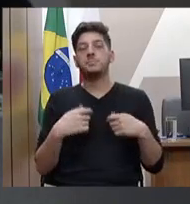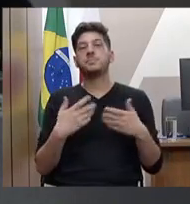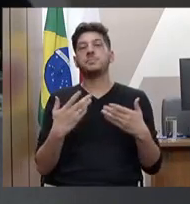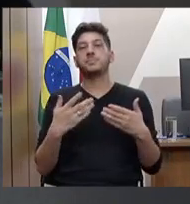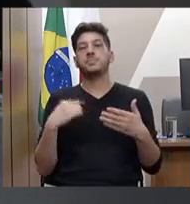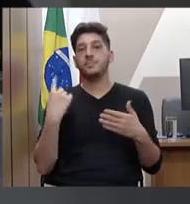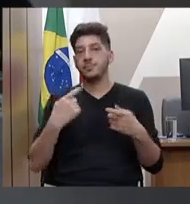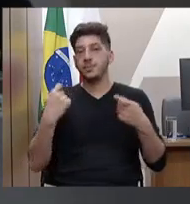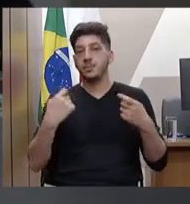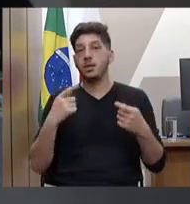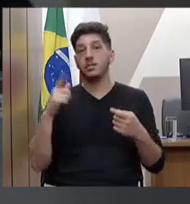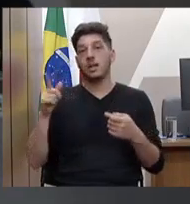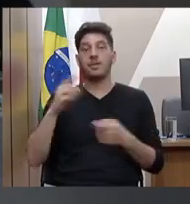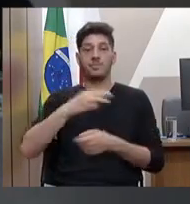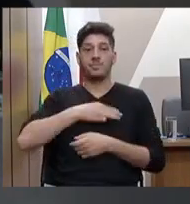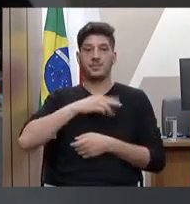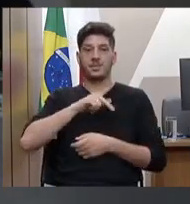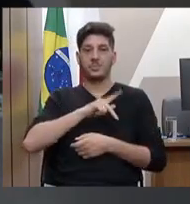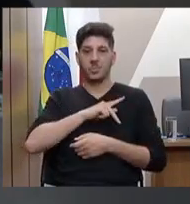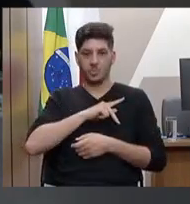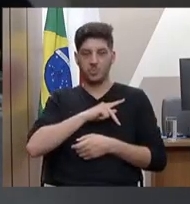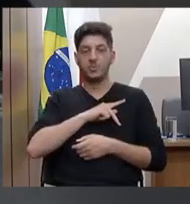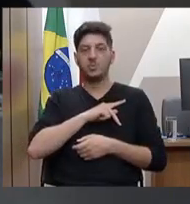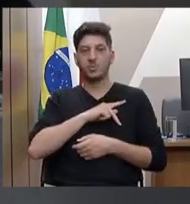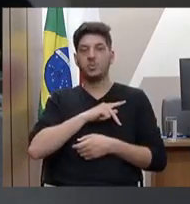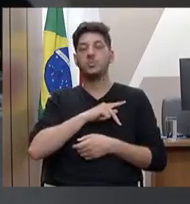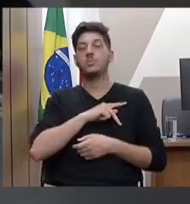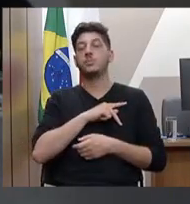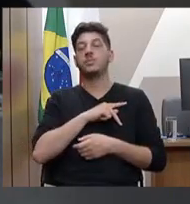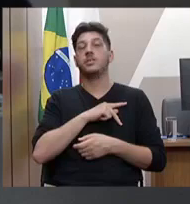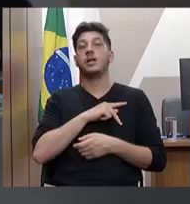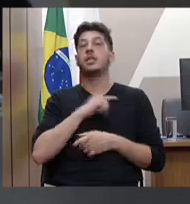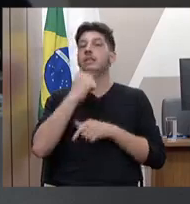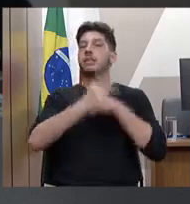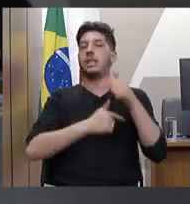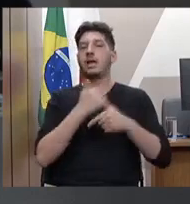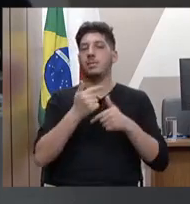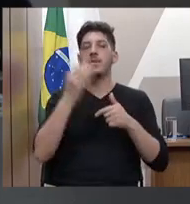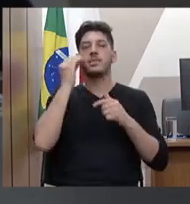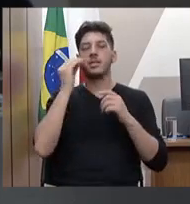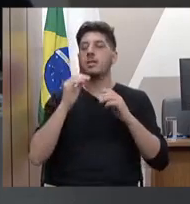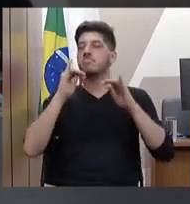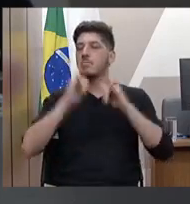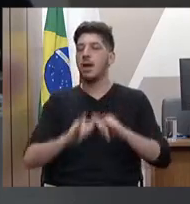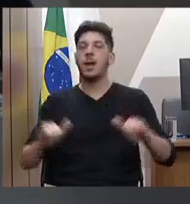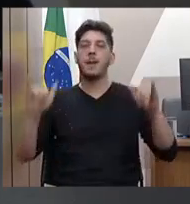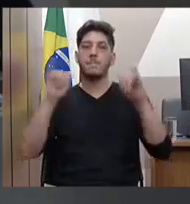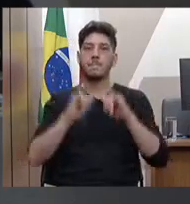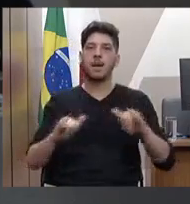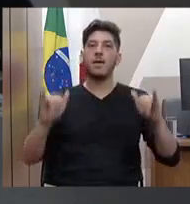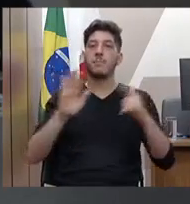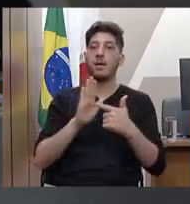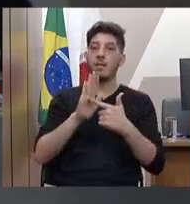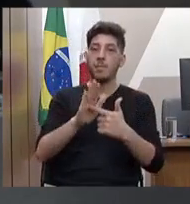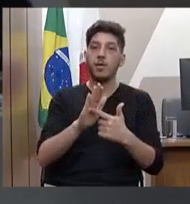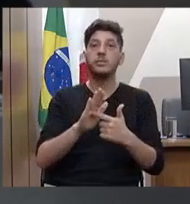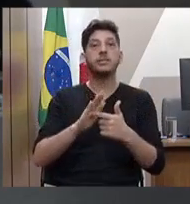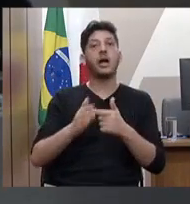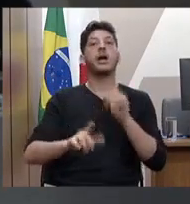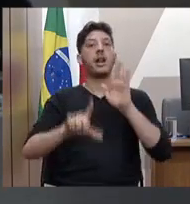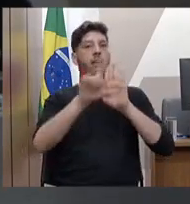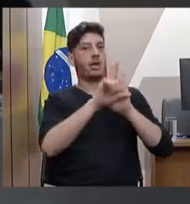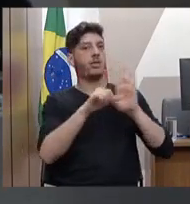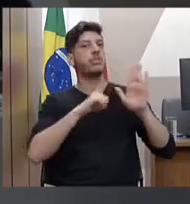Nós temos o Ministério Público Ele tem ele tem atuado no sentido de difundir e fomentar a aplicabilidade da jurisprudência da